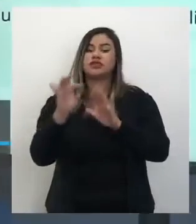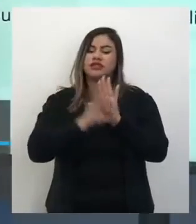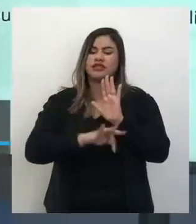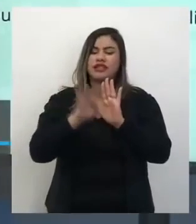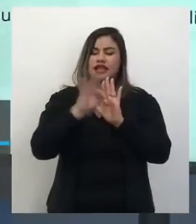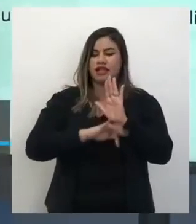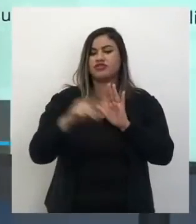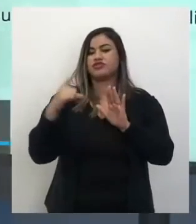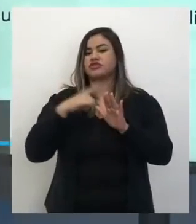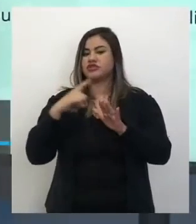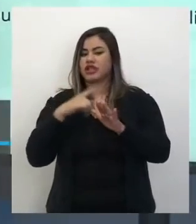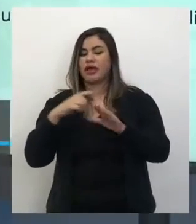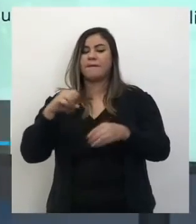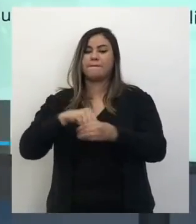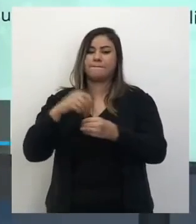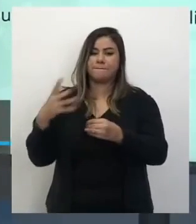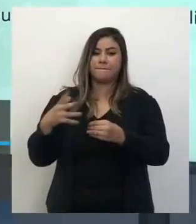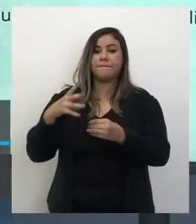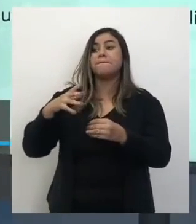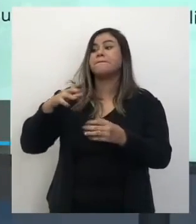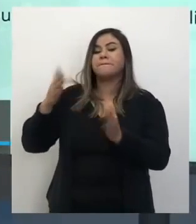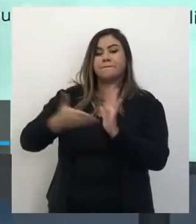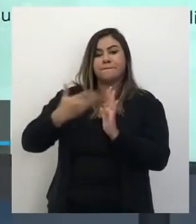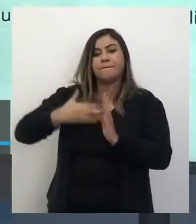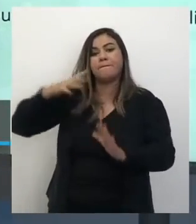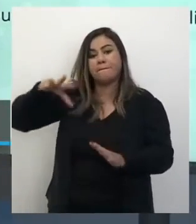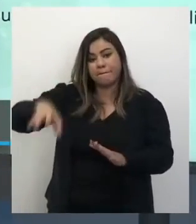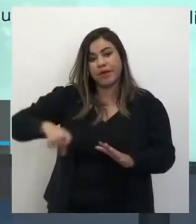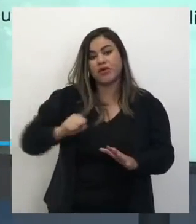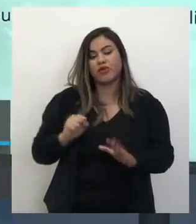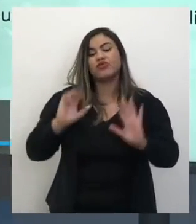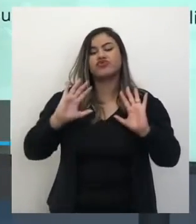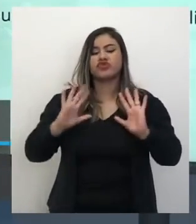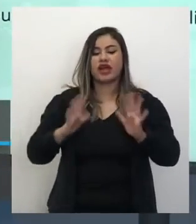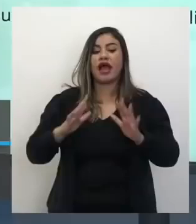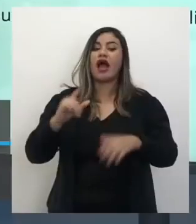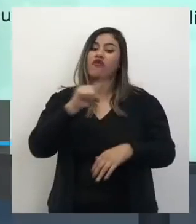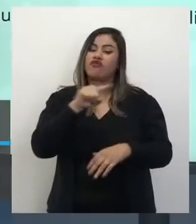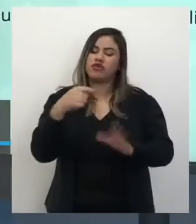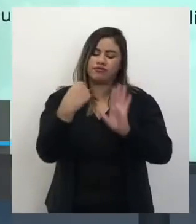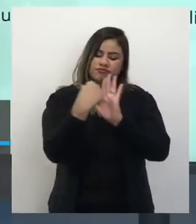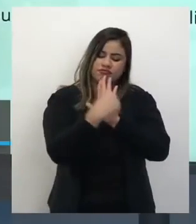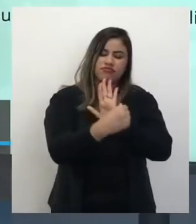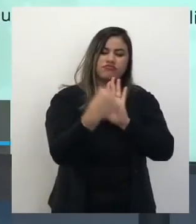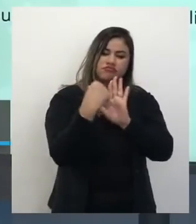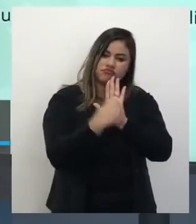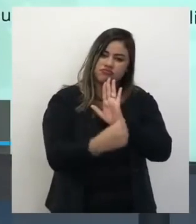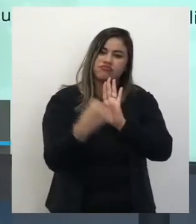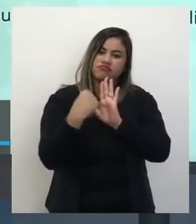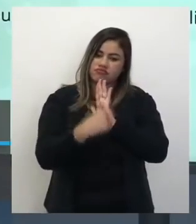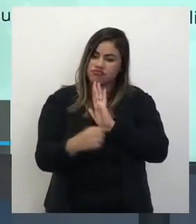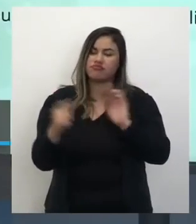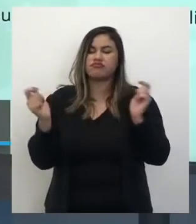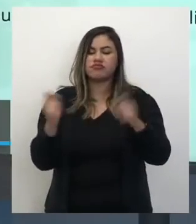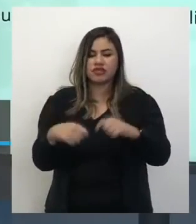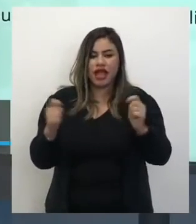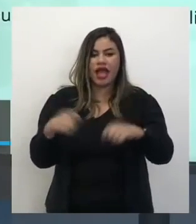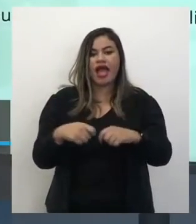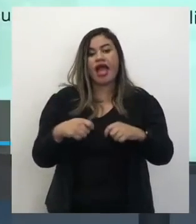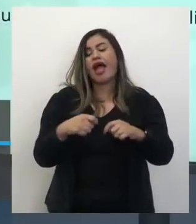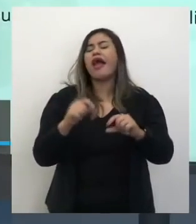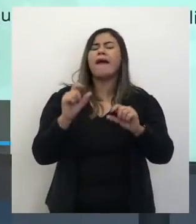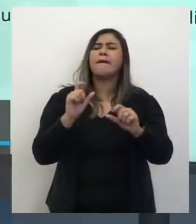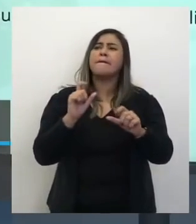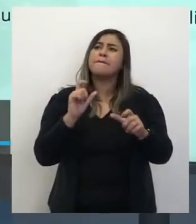aí, se vocês conseguiram o material, o ideal seria que vocês fossem grifando, né? O grifar seria o quê? Destacar